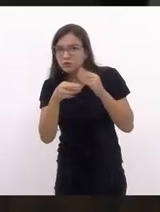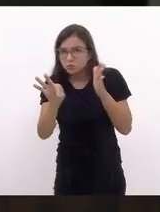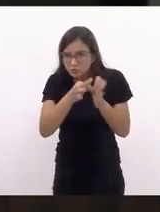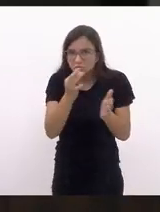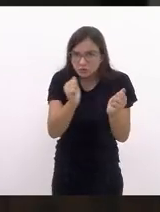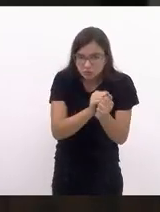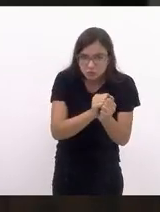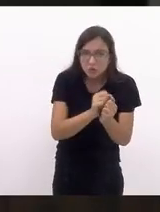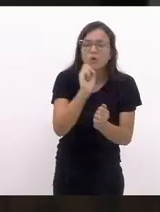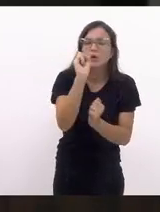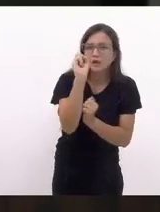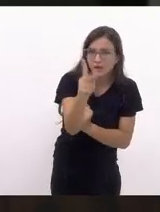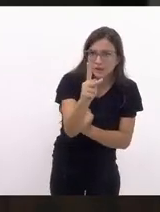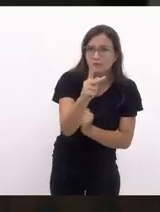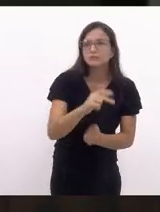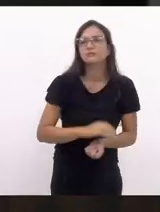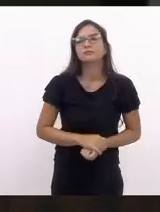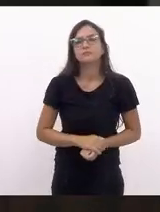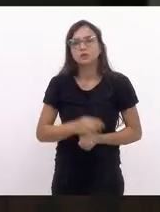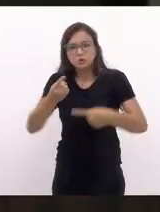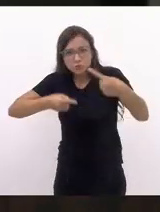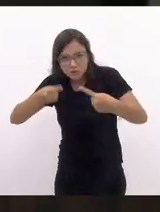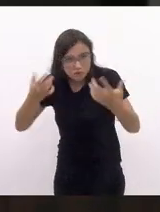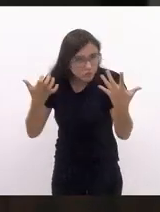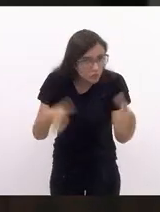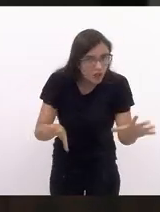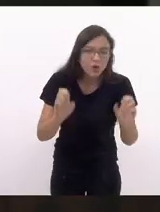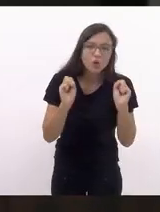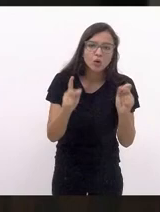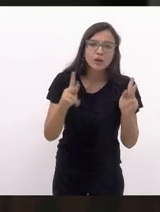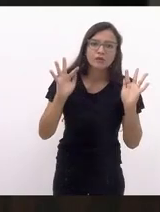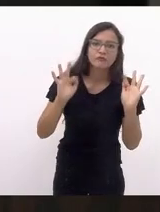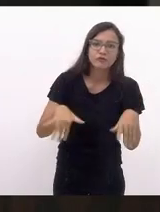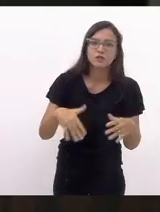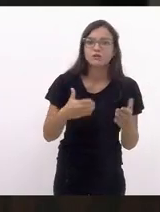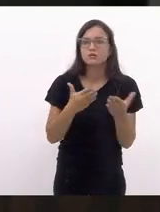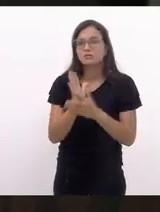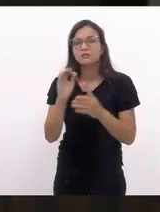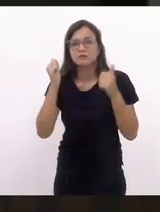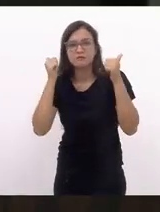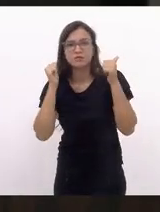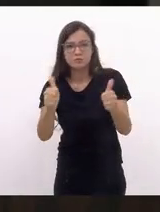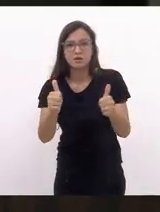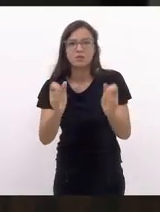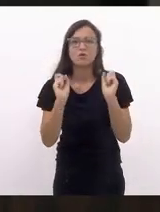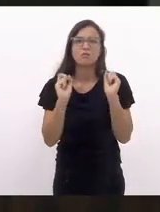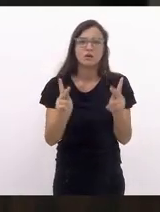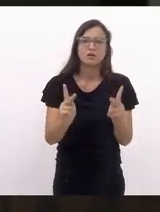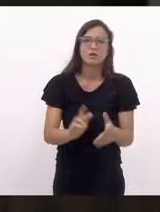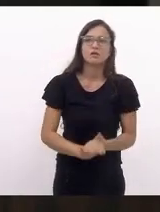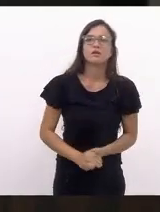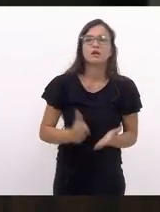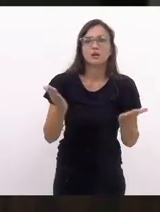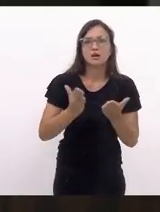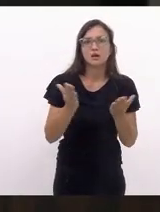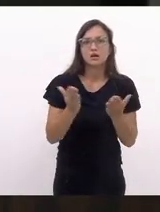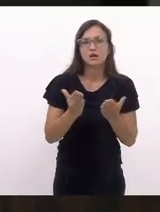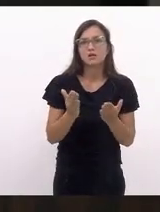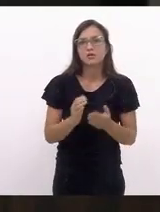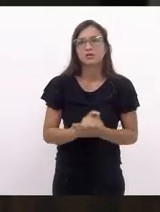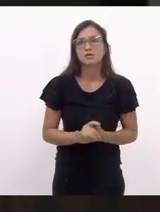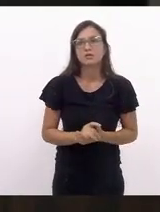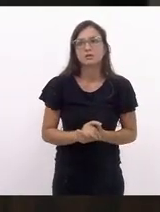cortou e nada quer discutir se a destruição em votação seus que a prova nós somos tão aprovado vai à promulgação